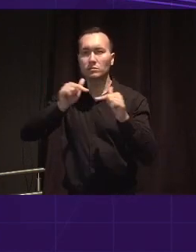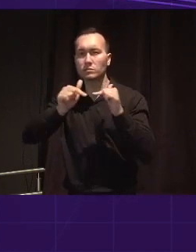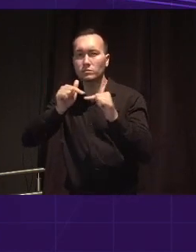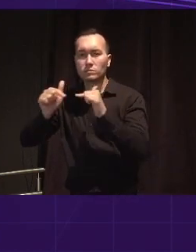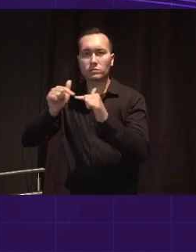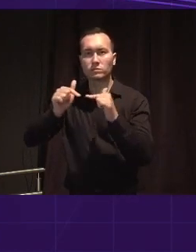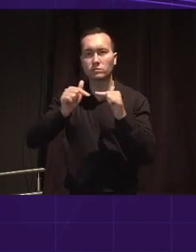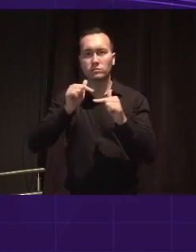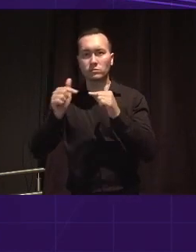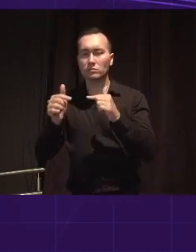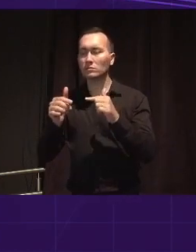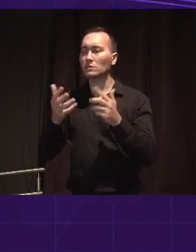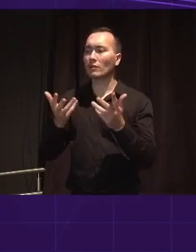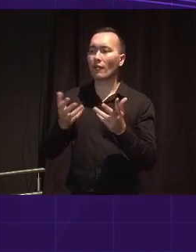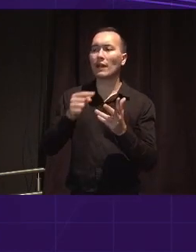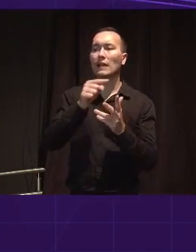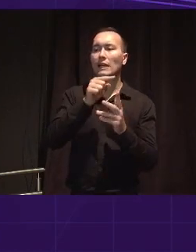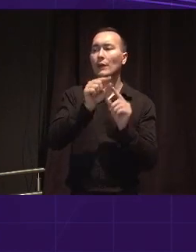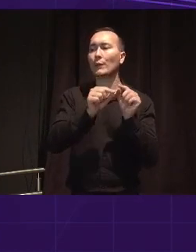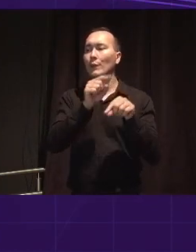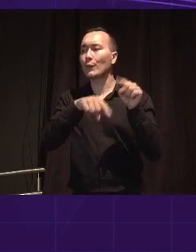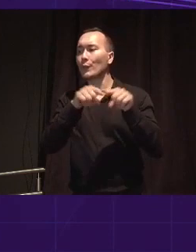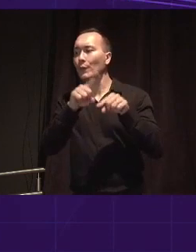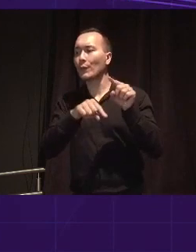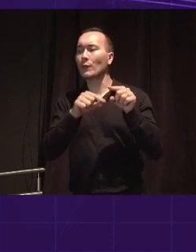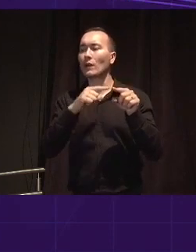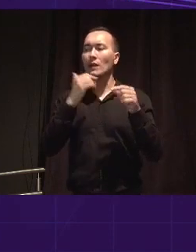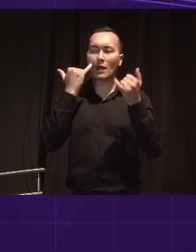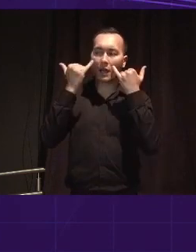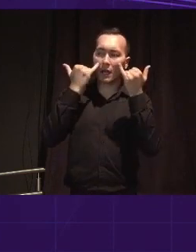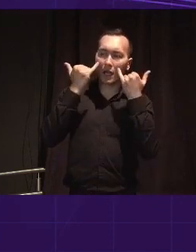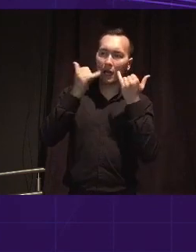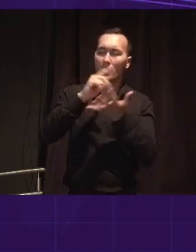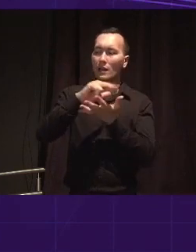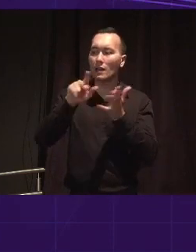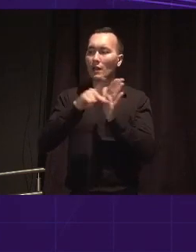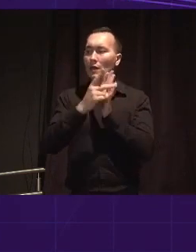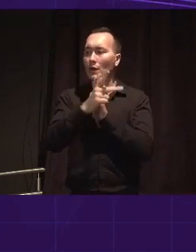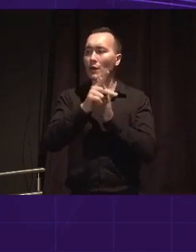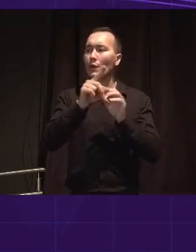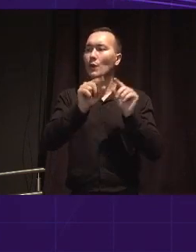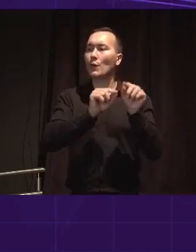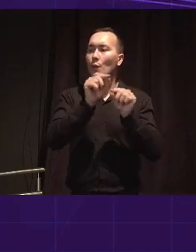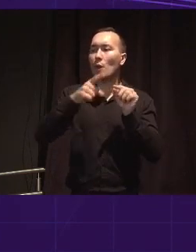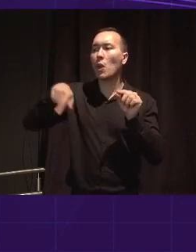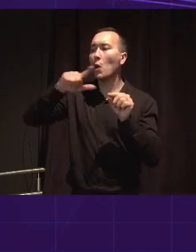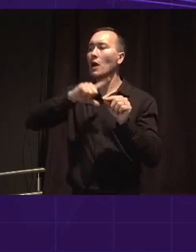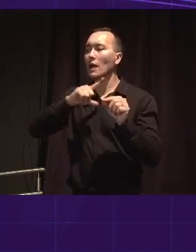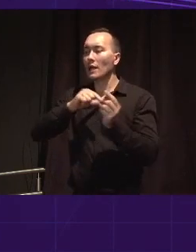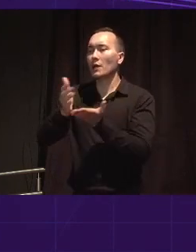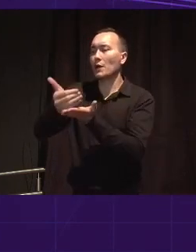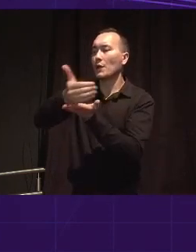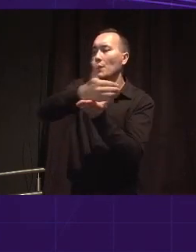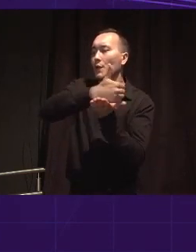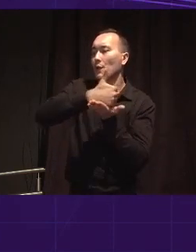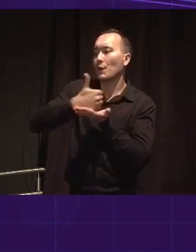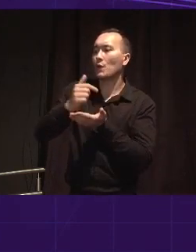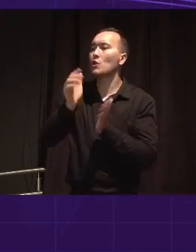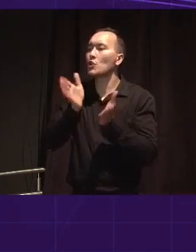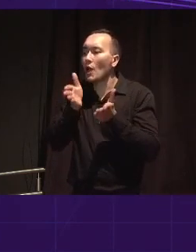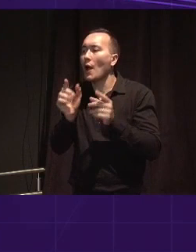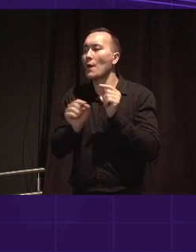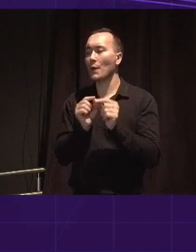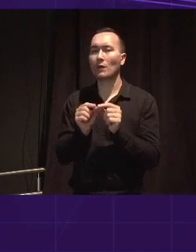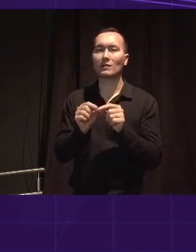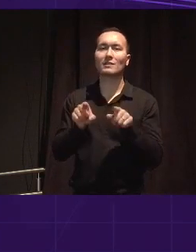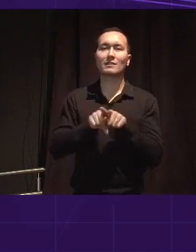faltar abastecimento, mapas e tal. De uma estratégia munindo as equipes que estão no front